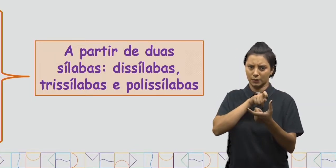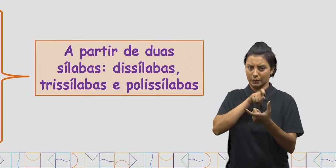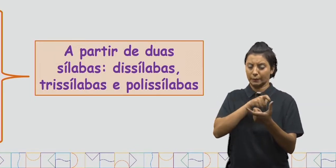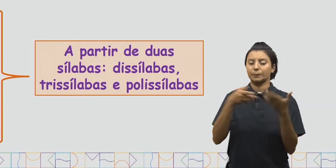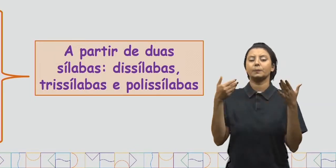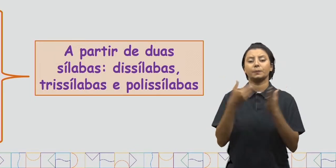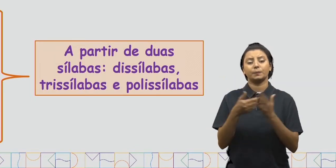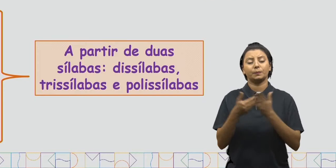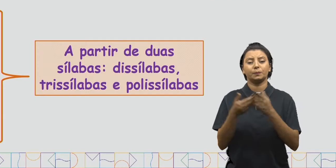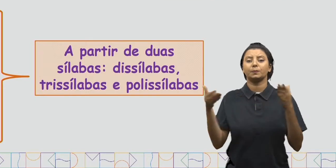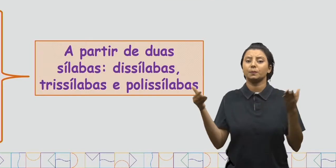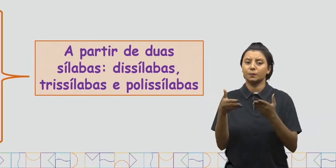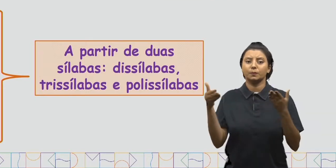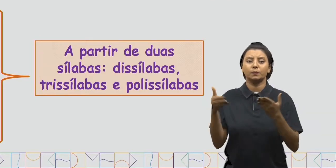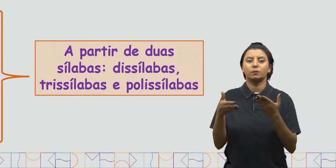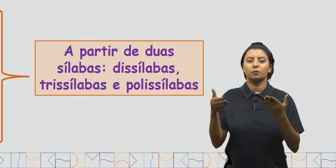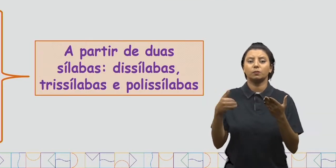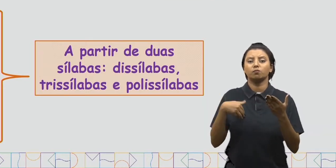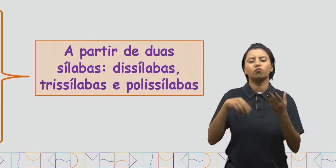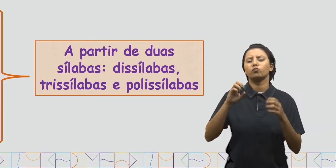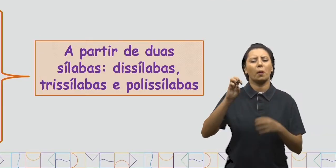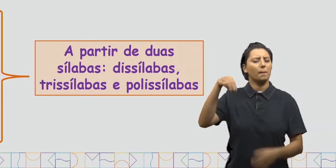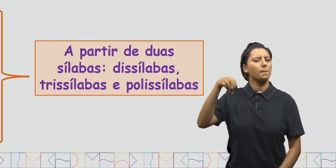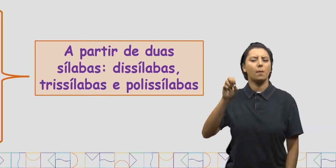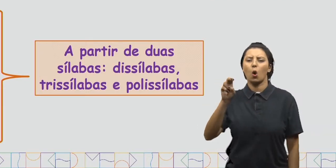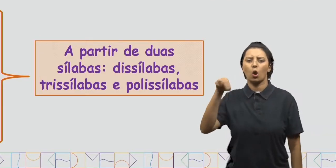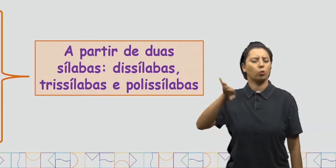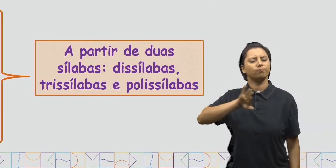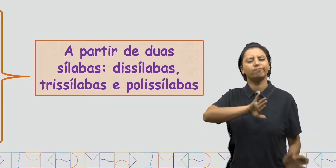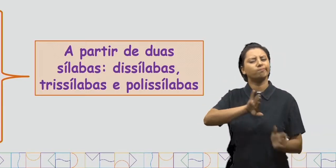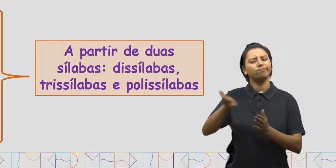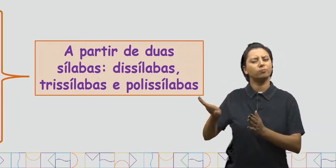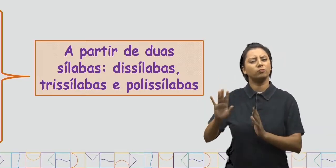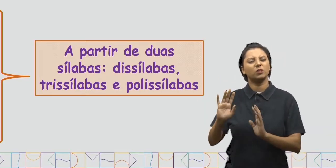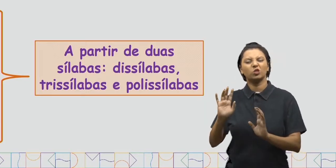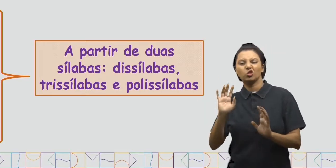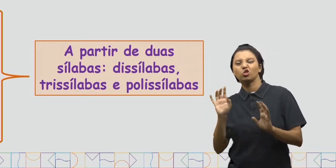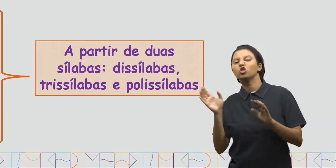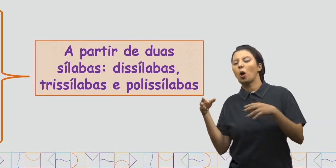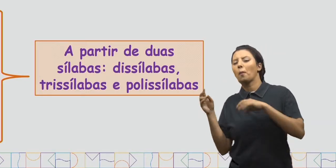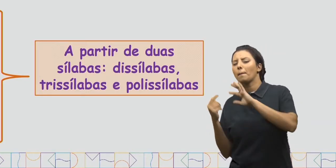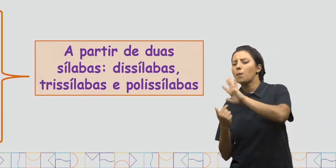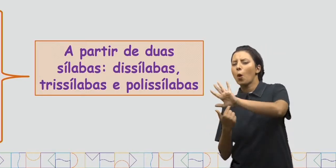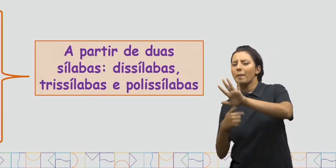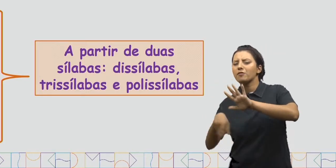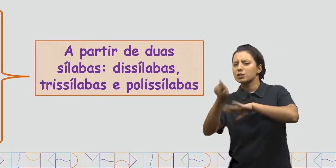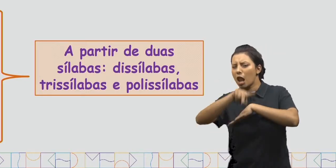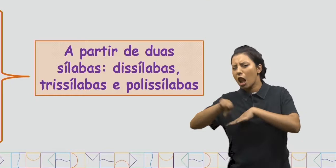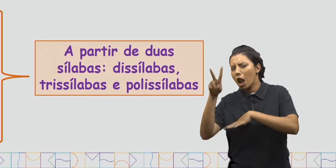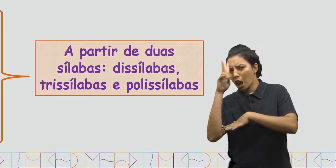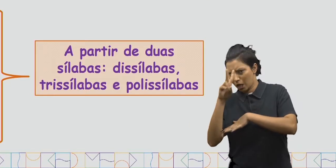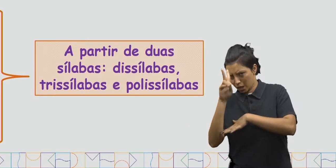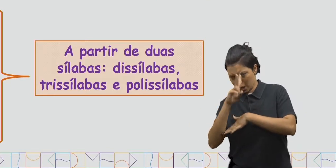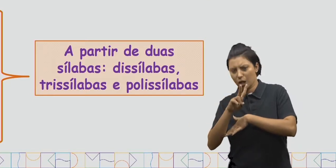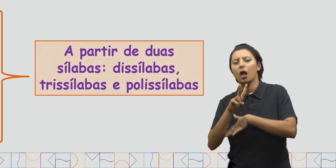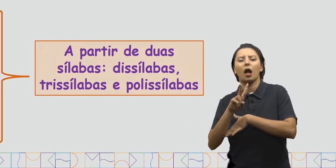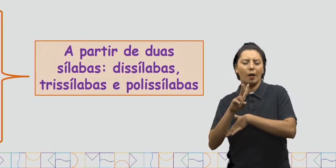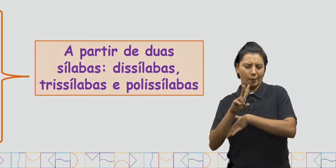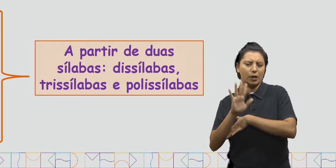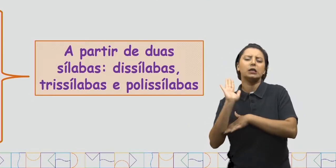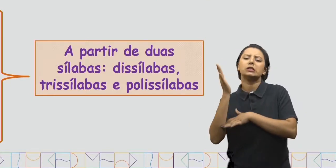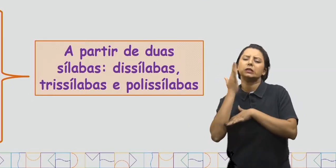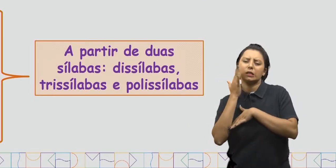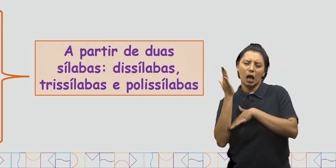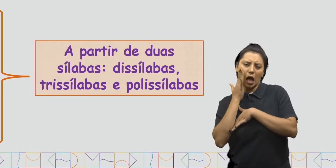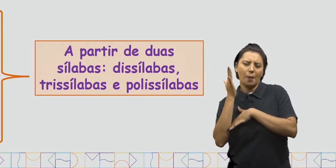aula de hoje, não iremos falar sobre os monossílabos. Na verdade, eu apenas trouxe para que você relembre e que